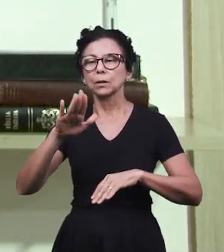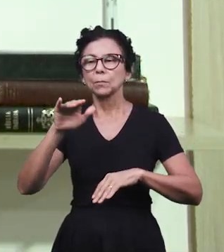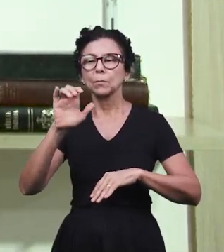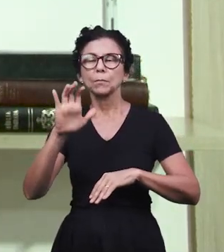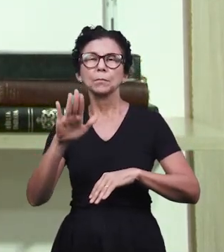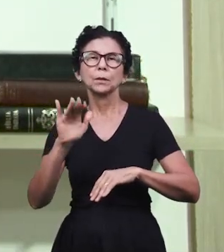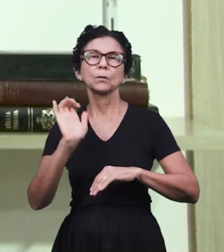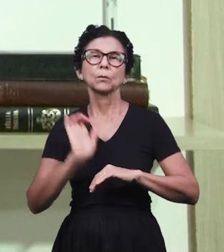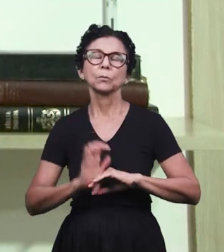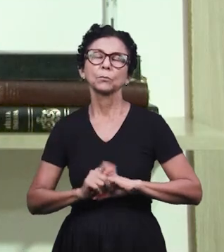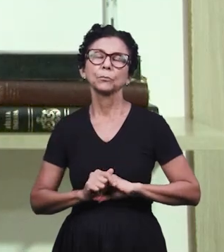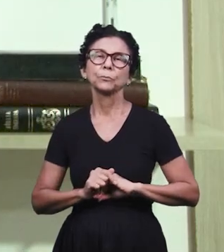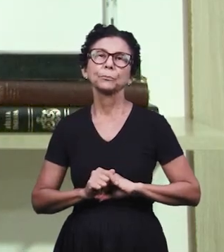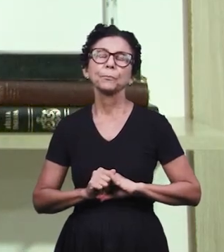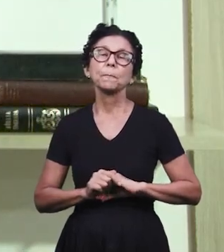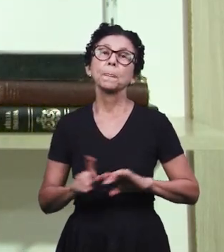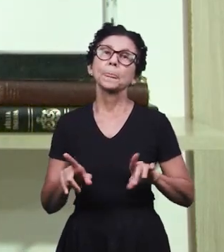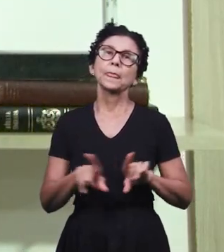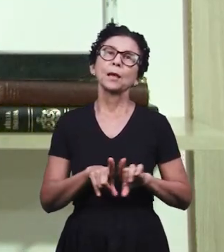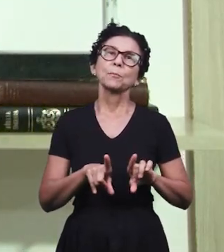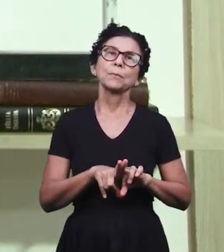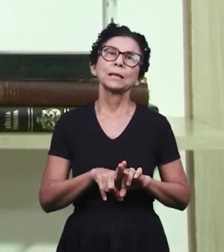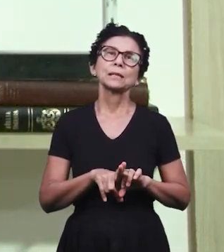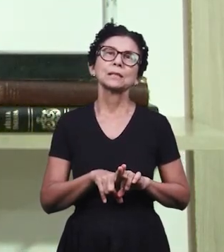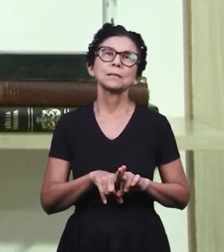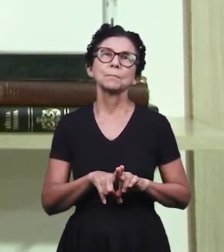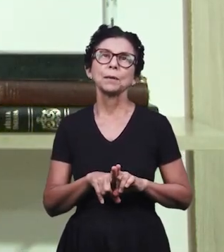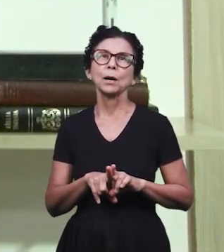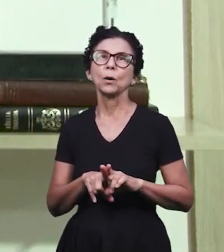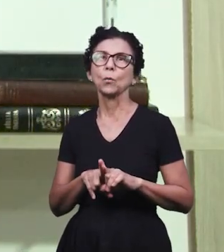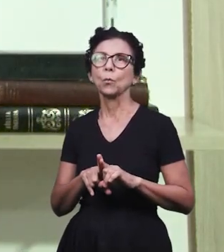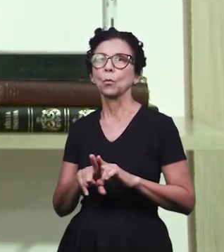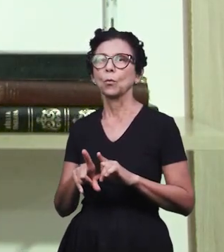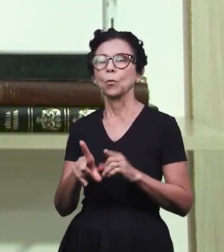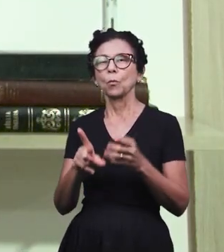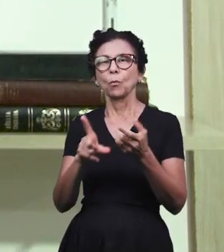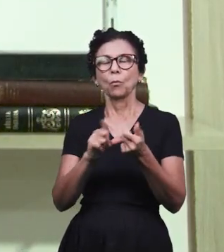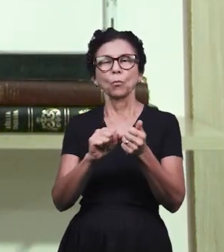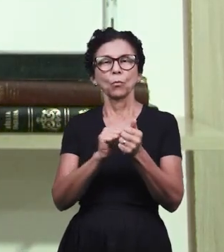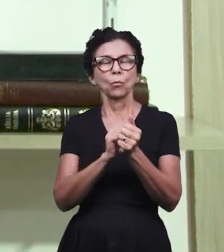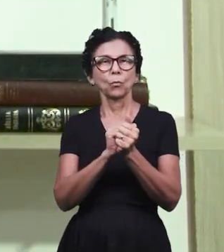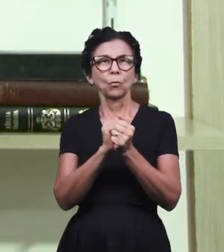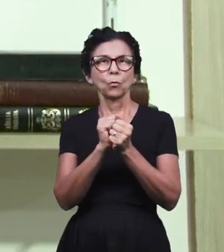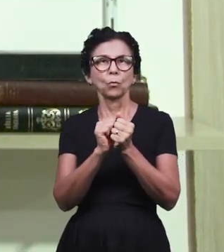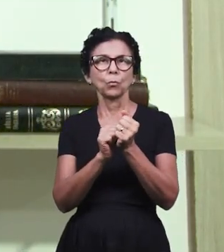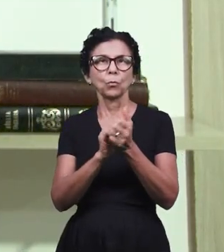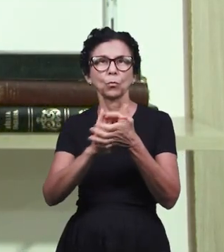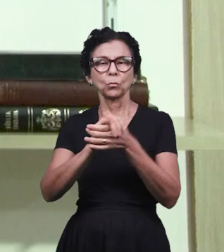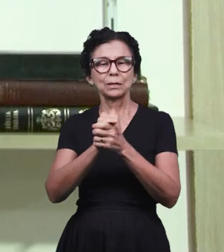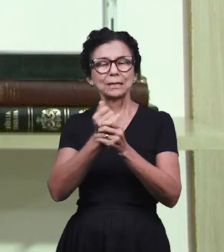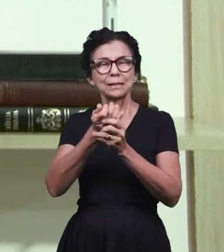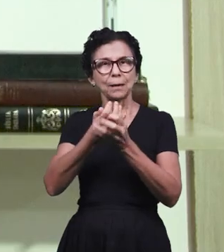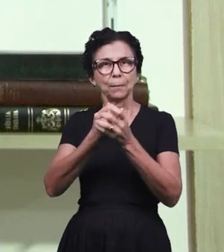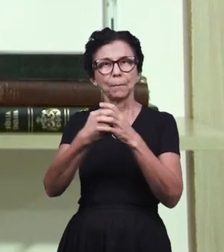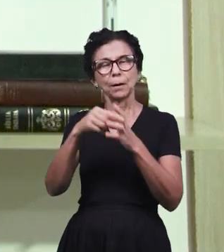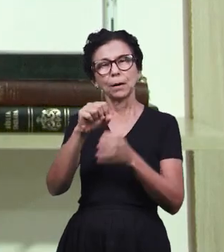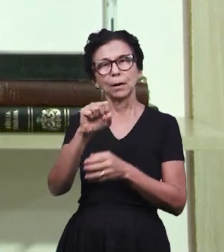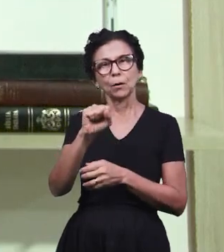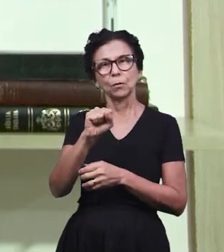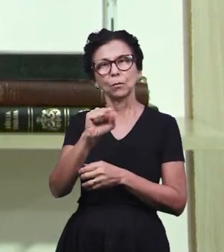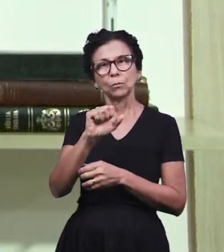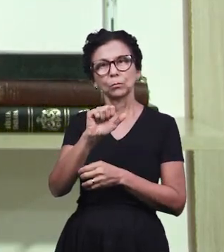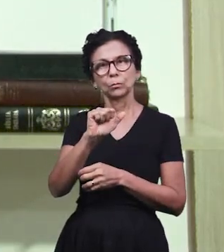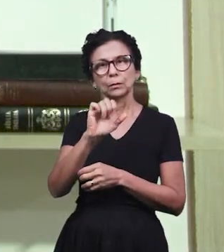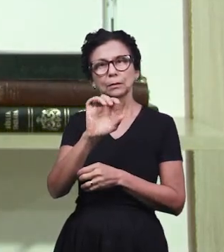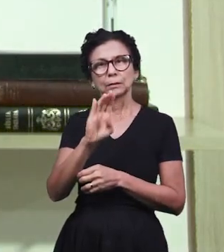também um sabão. Então, o sabão, você colocou a textura na mão